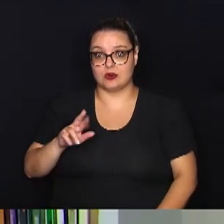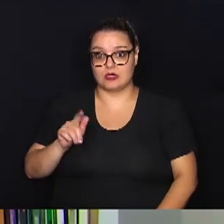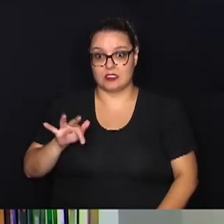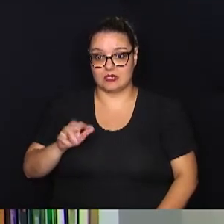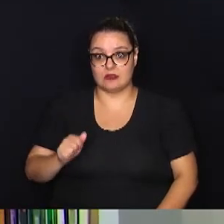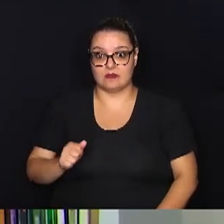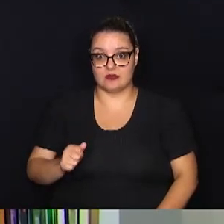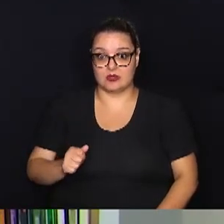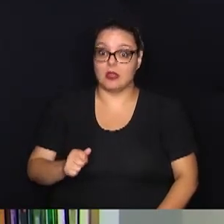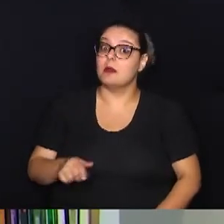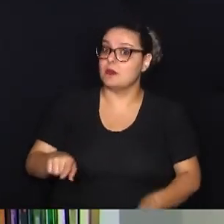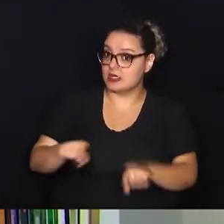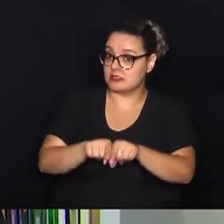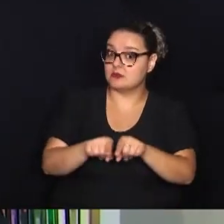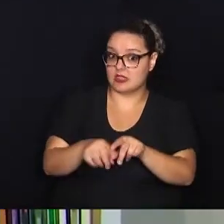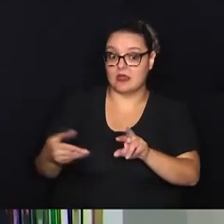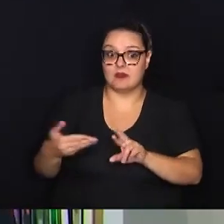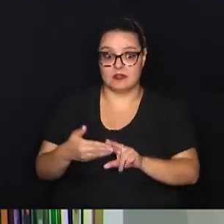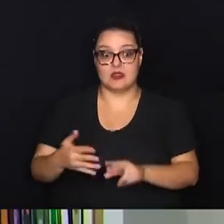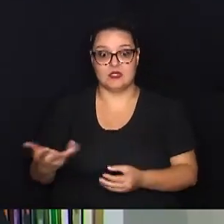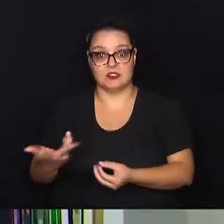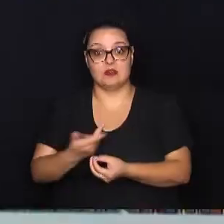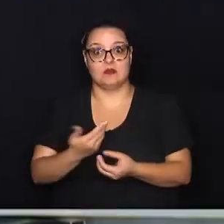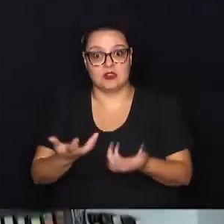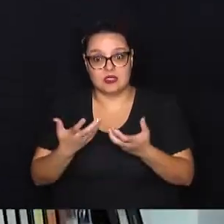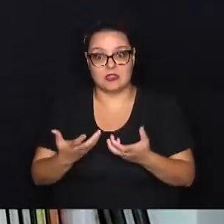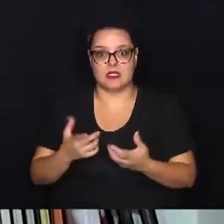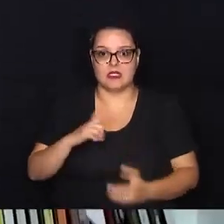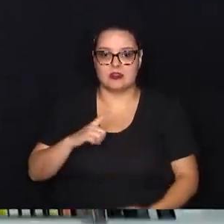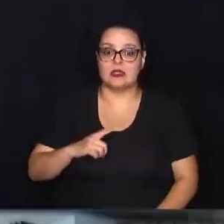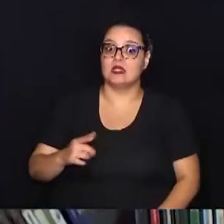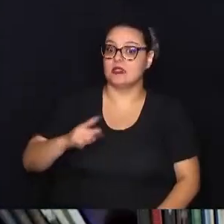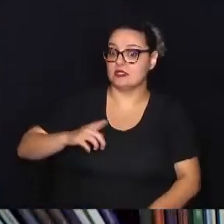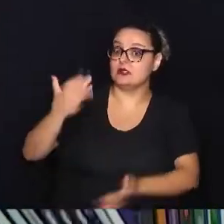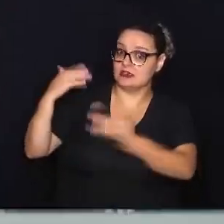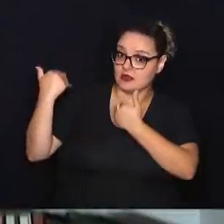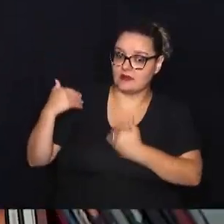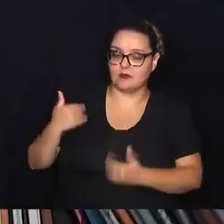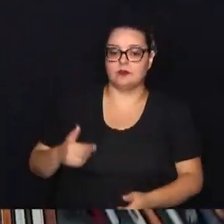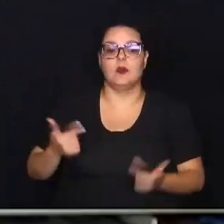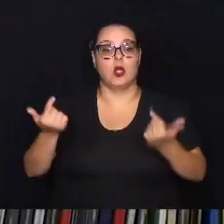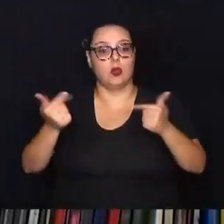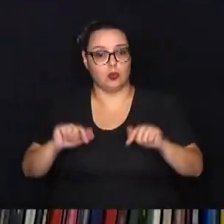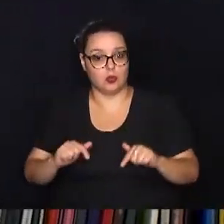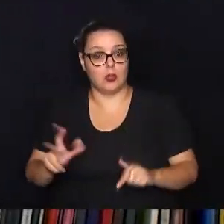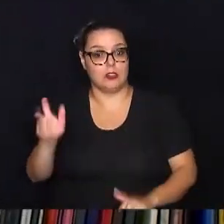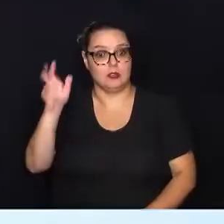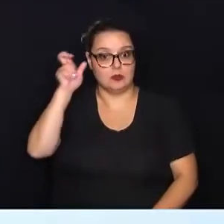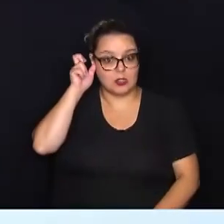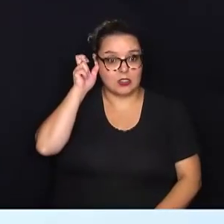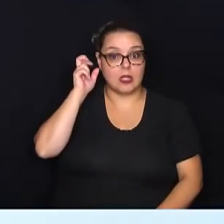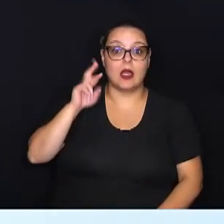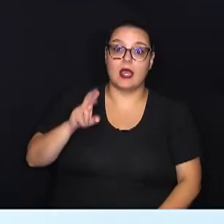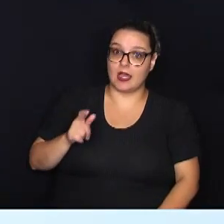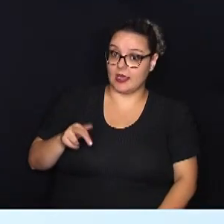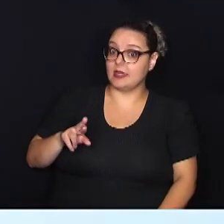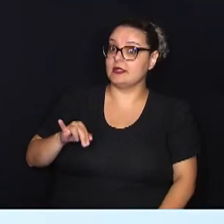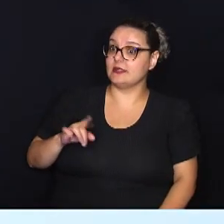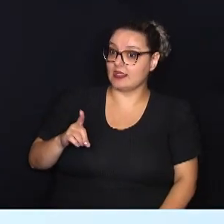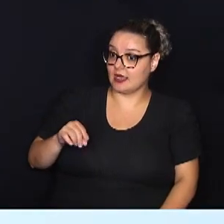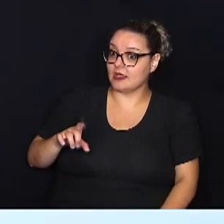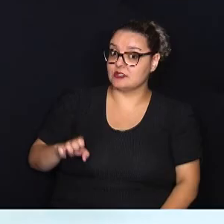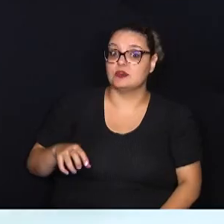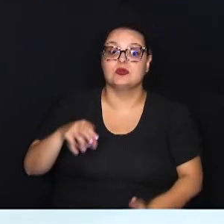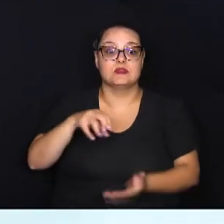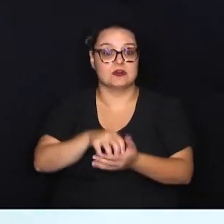realmente das referências de artistas que a gente quer ter, que a gente tem. Além de ser um espaço para ouvir essas raridades, o centro